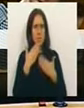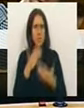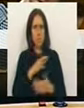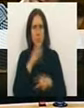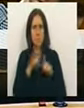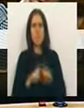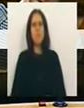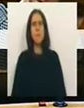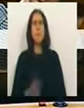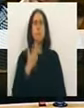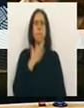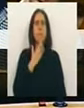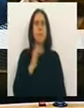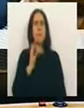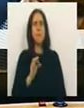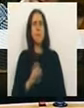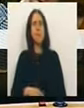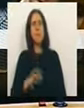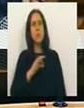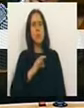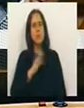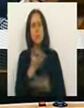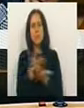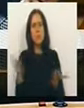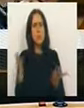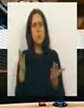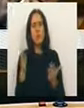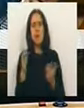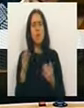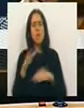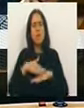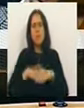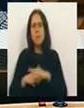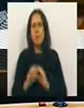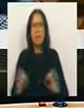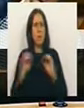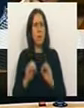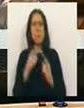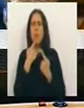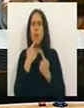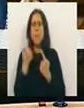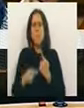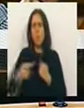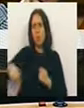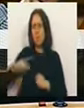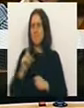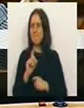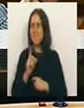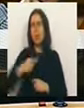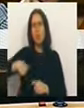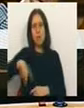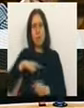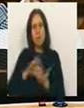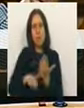razoável os senhores não concretizaram nada só proclama nós não nós temos